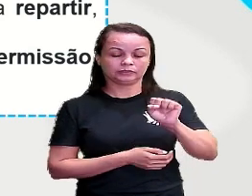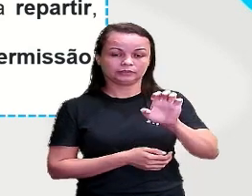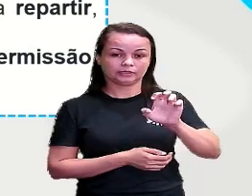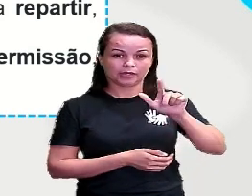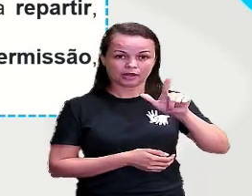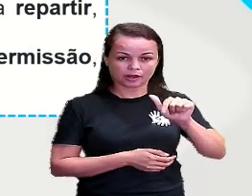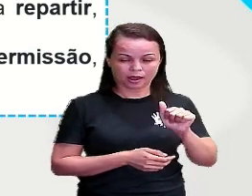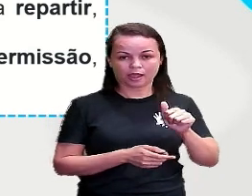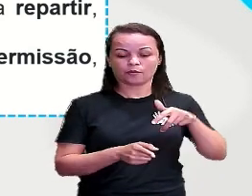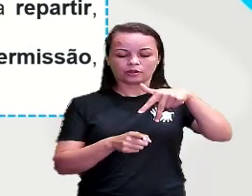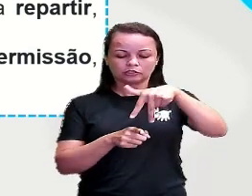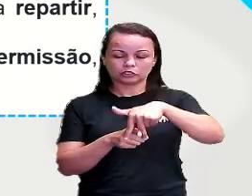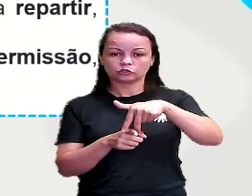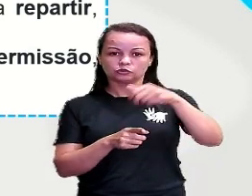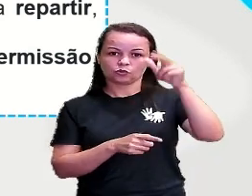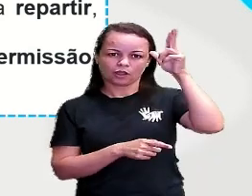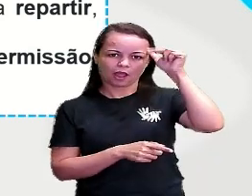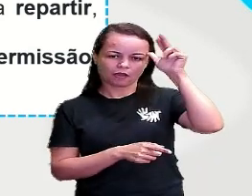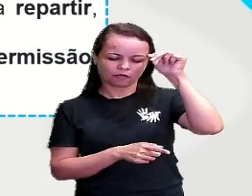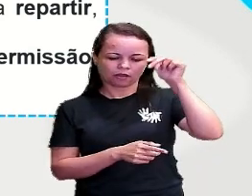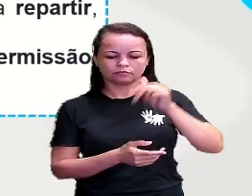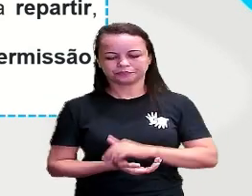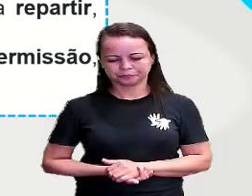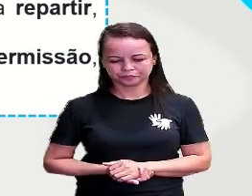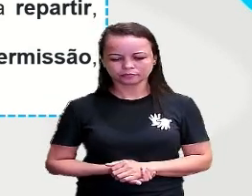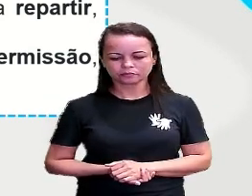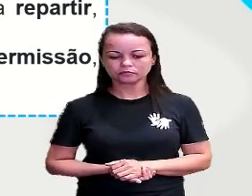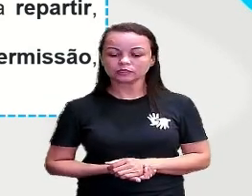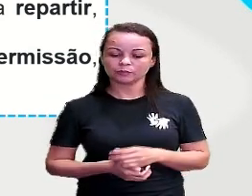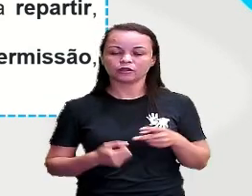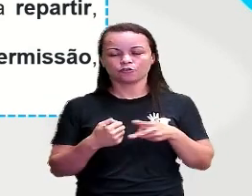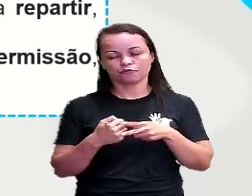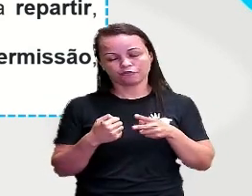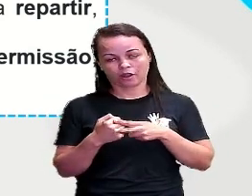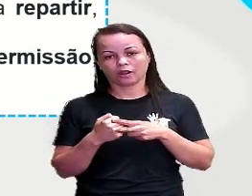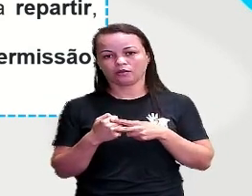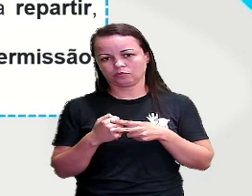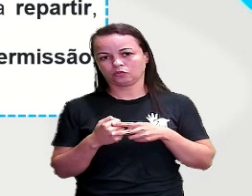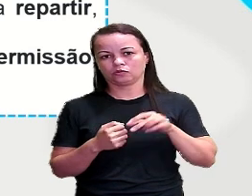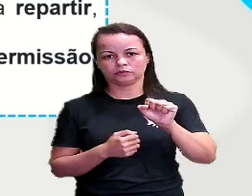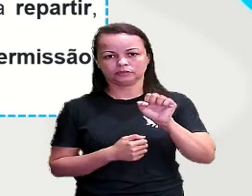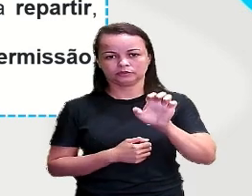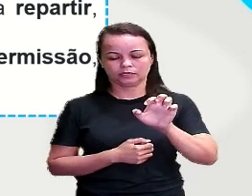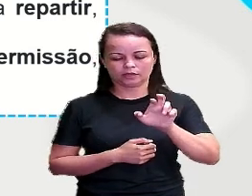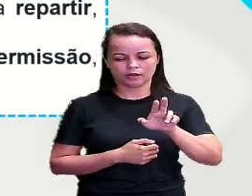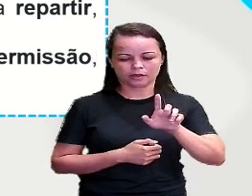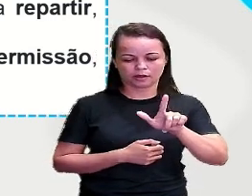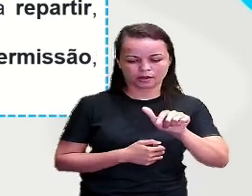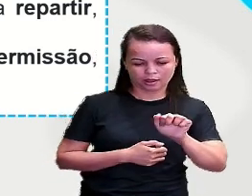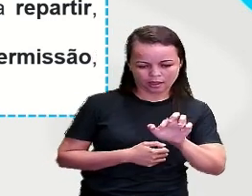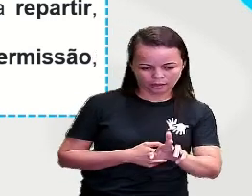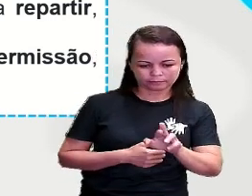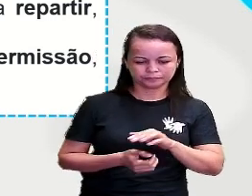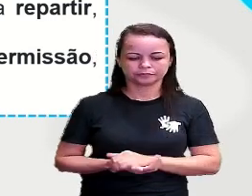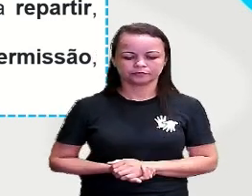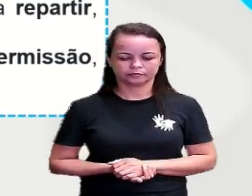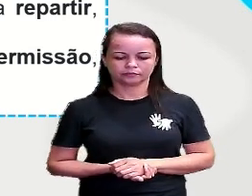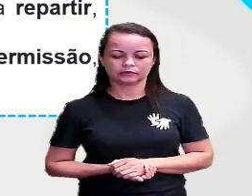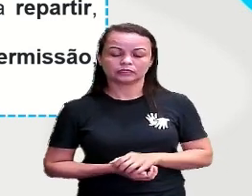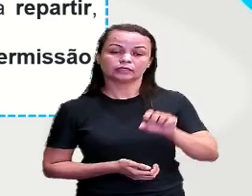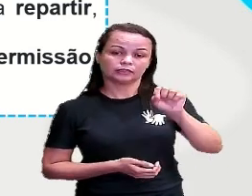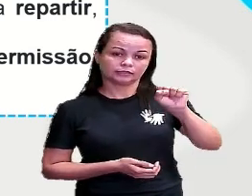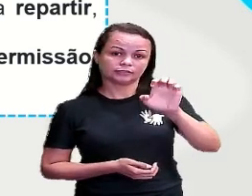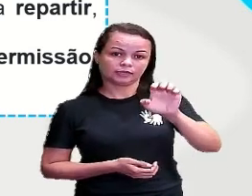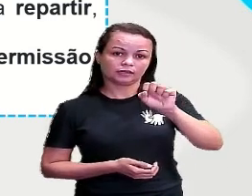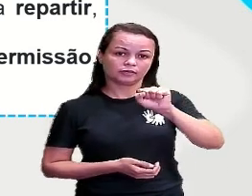cavalo. Ou também a forma do verbo selar, né? Eu selo, ele sela. Temos aqui sessão, ó. Sessão com 2